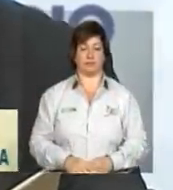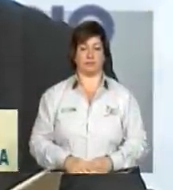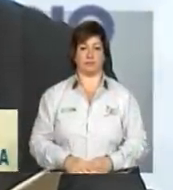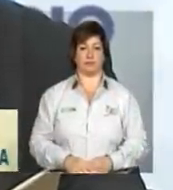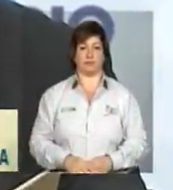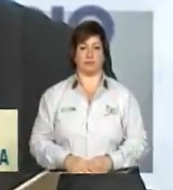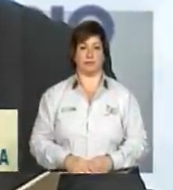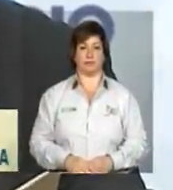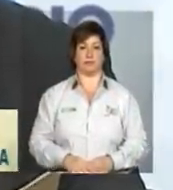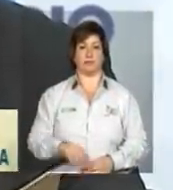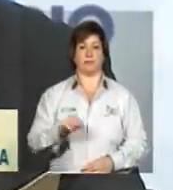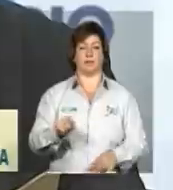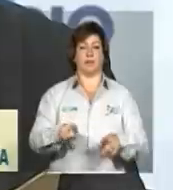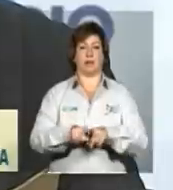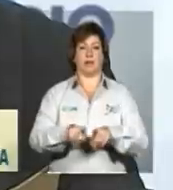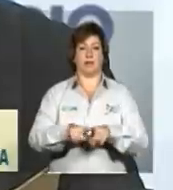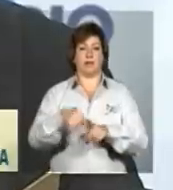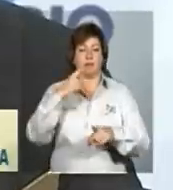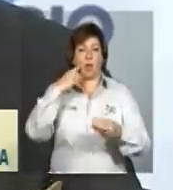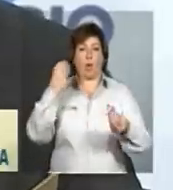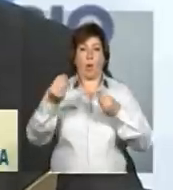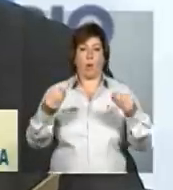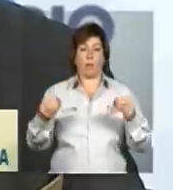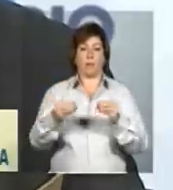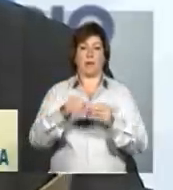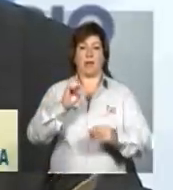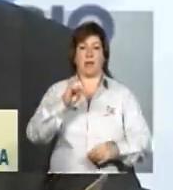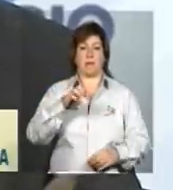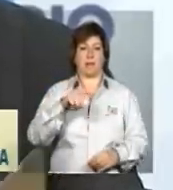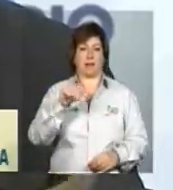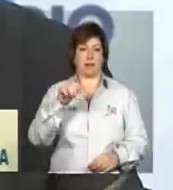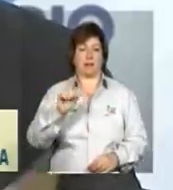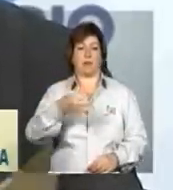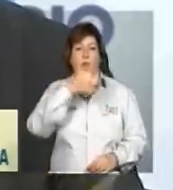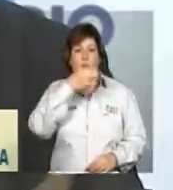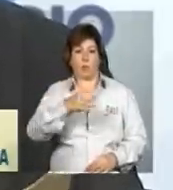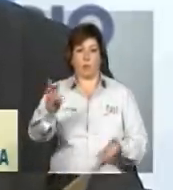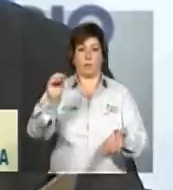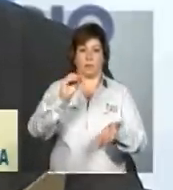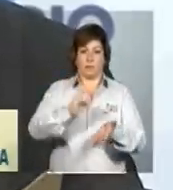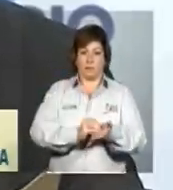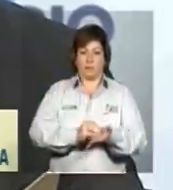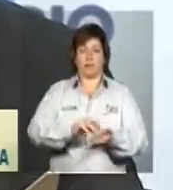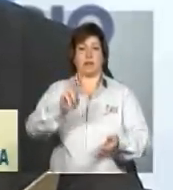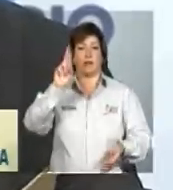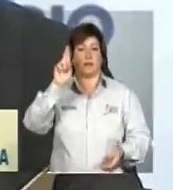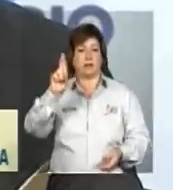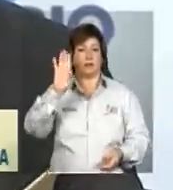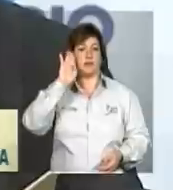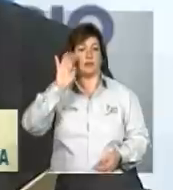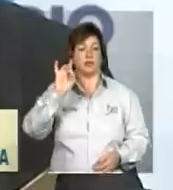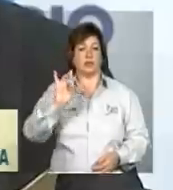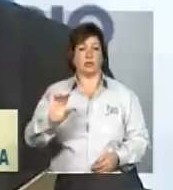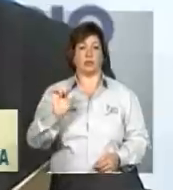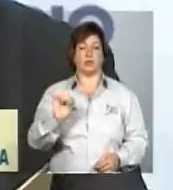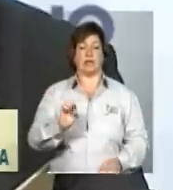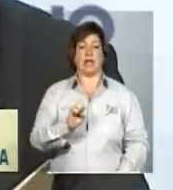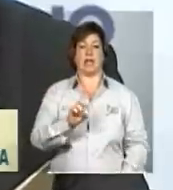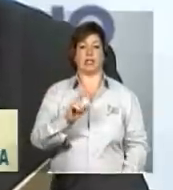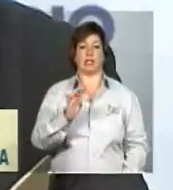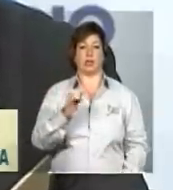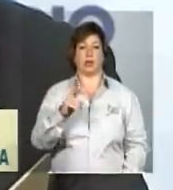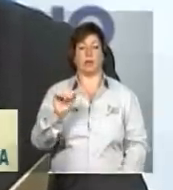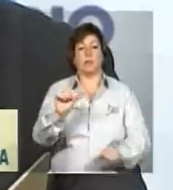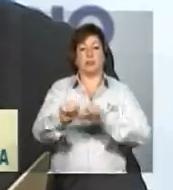a abstenção de introdução de emendas que representem apenas mudanças editoriais, concentração